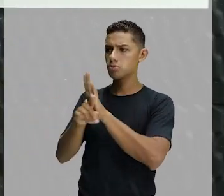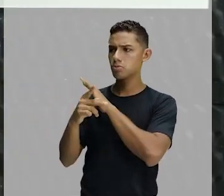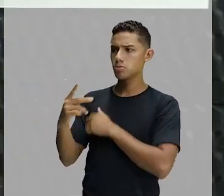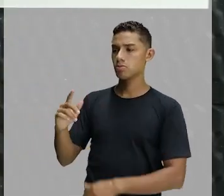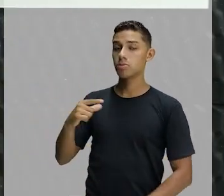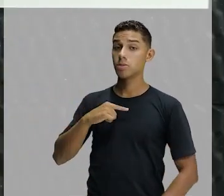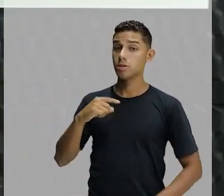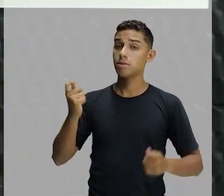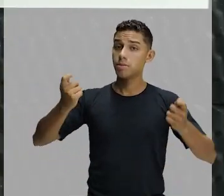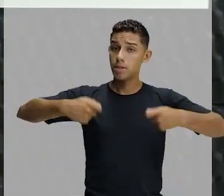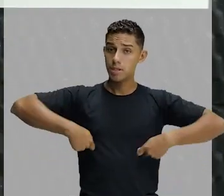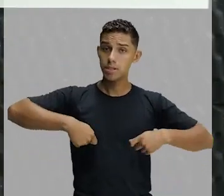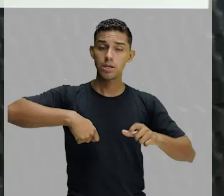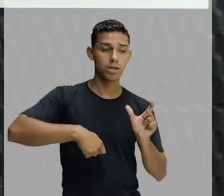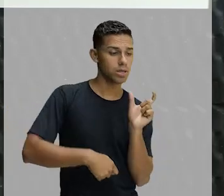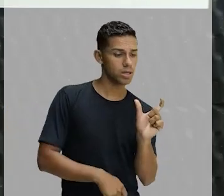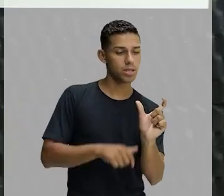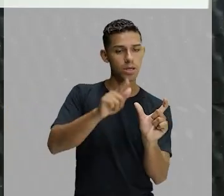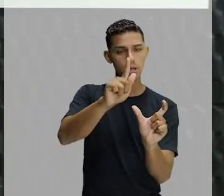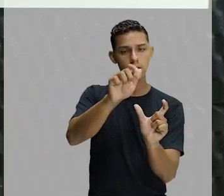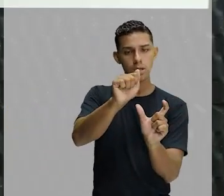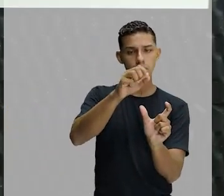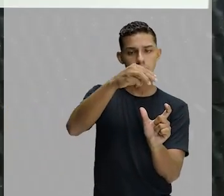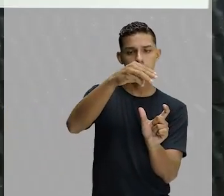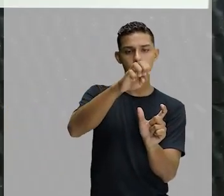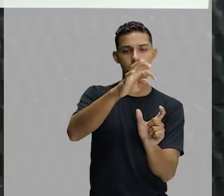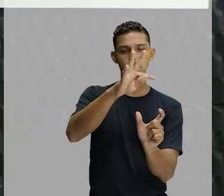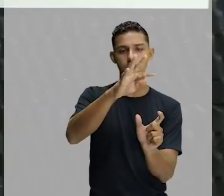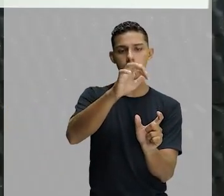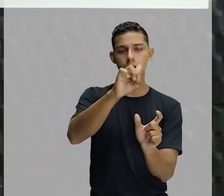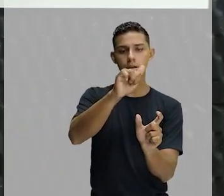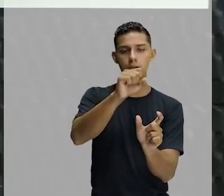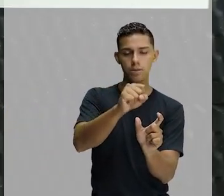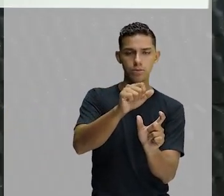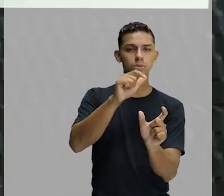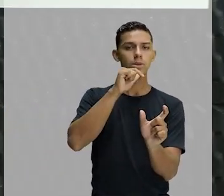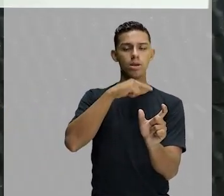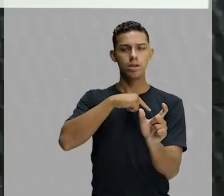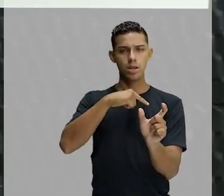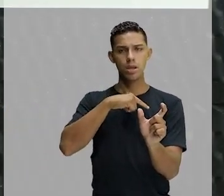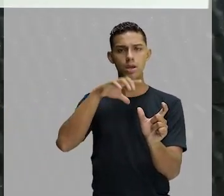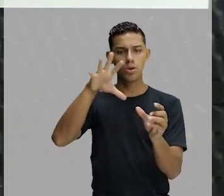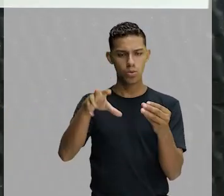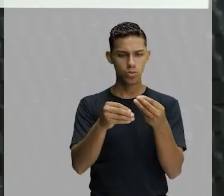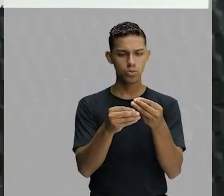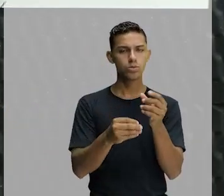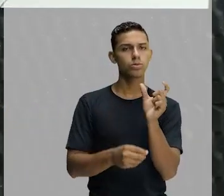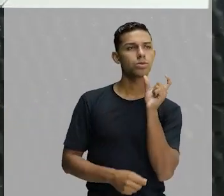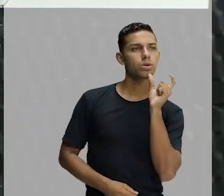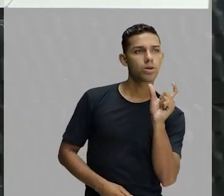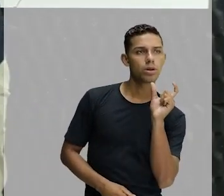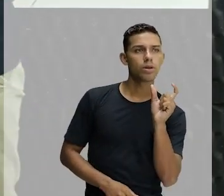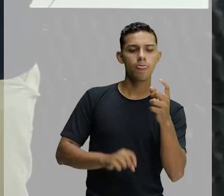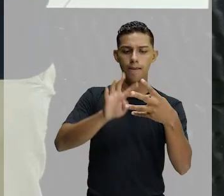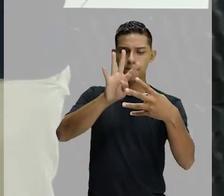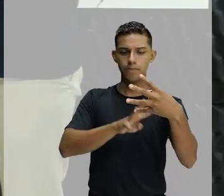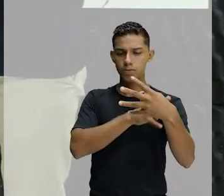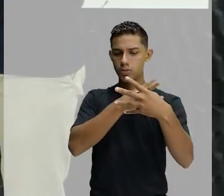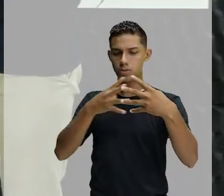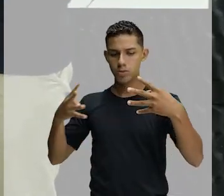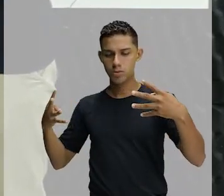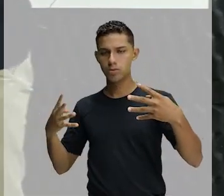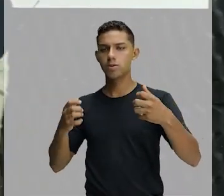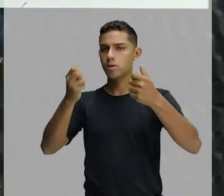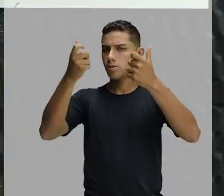os gametas, certo? Esses gametas que a gente gera, a gente vai colocar numa tabelinha, essa tabela aqui é chamada de quadrado